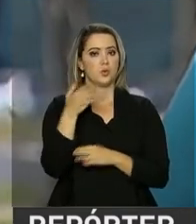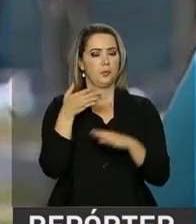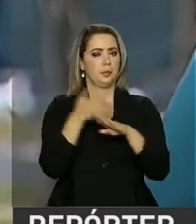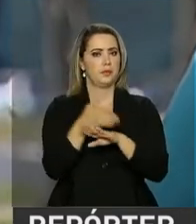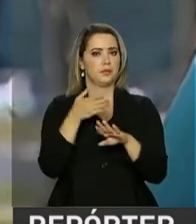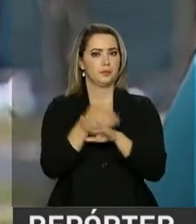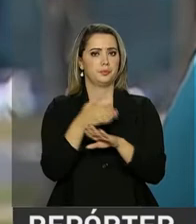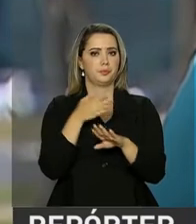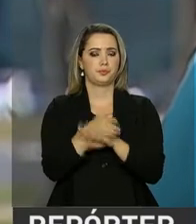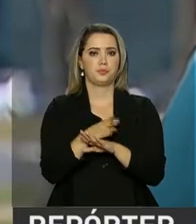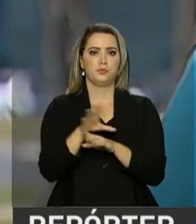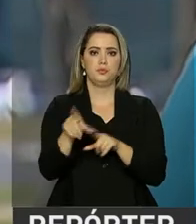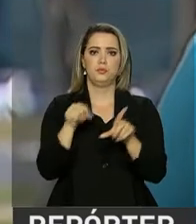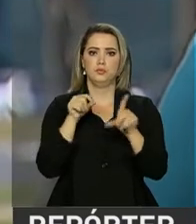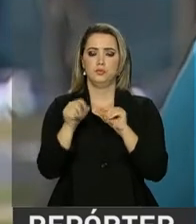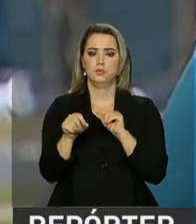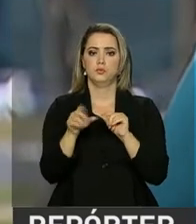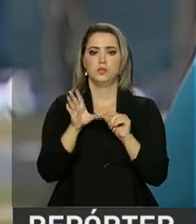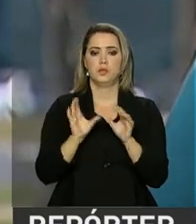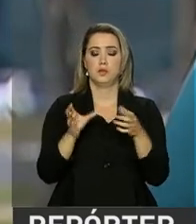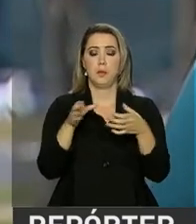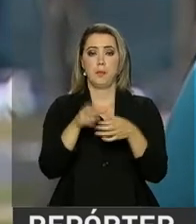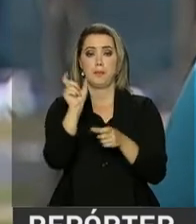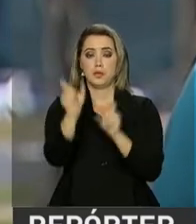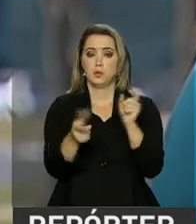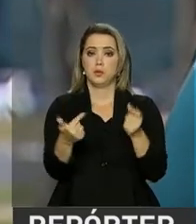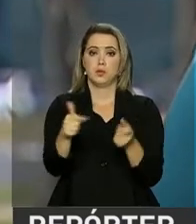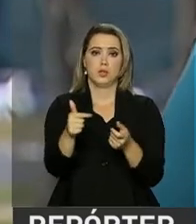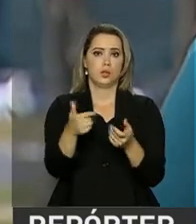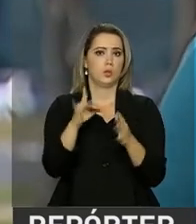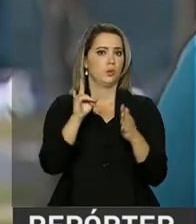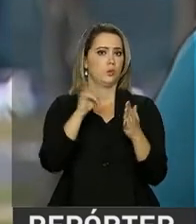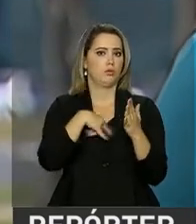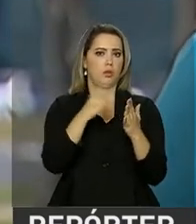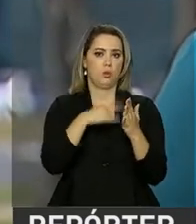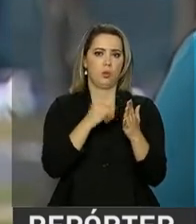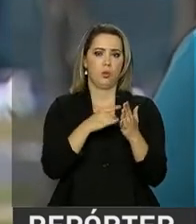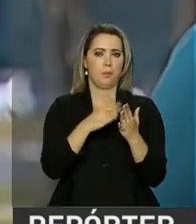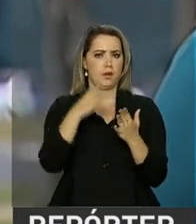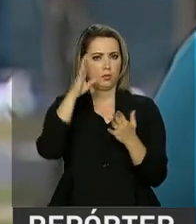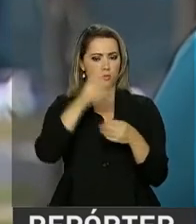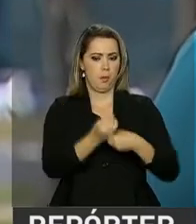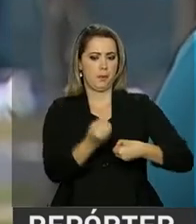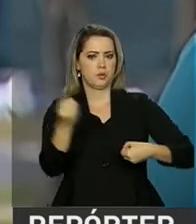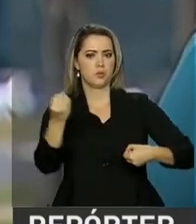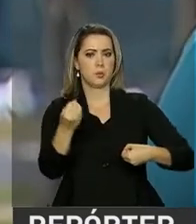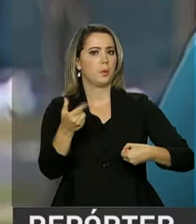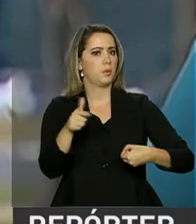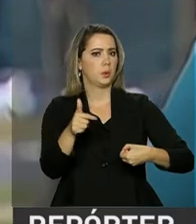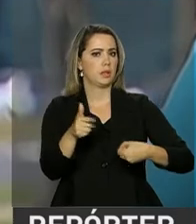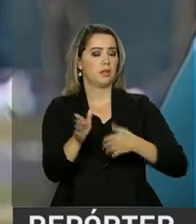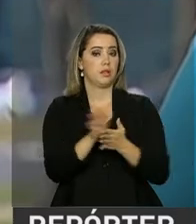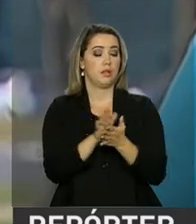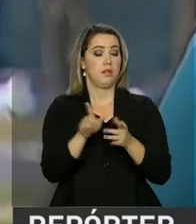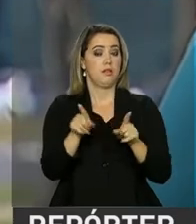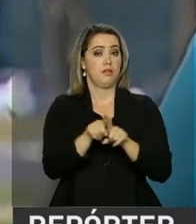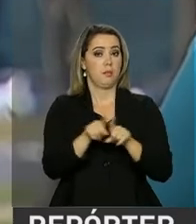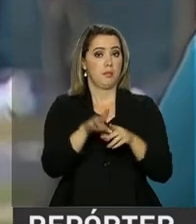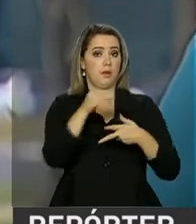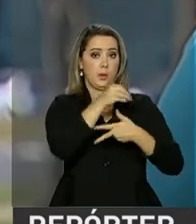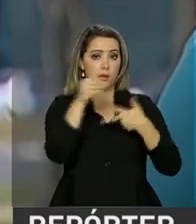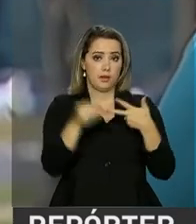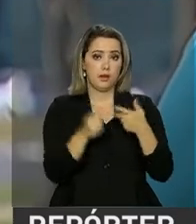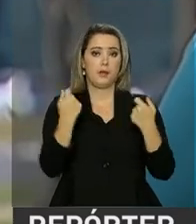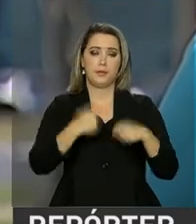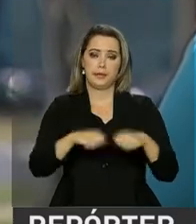participar do processo seletivo o candidato que não tem diploma de curso superior e que tenha feito o enem exame nacional